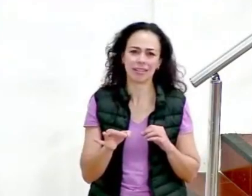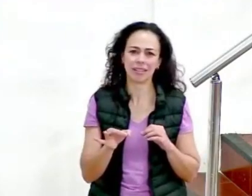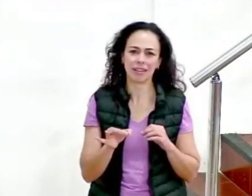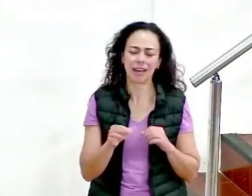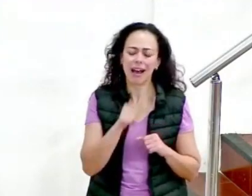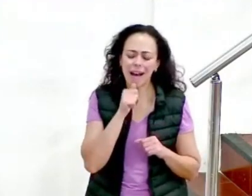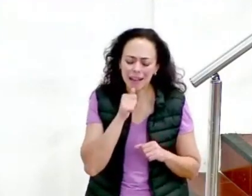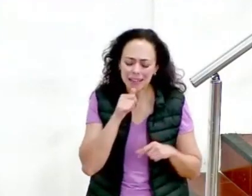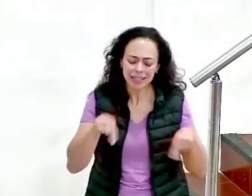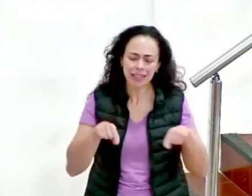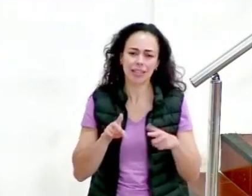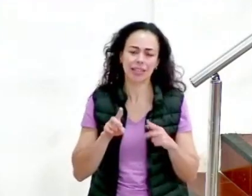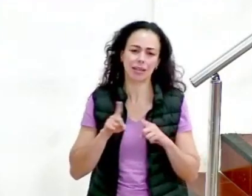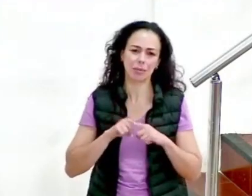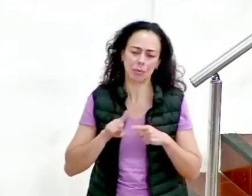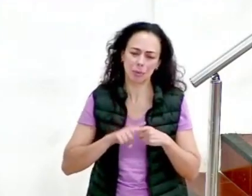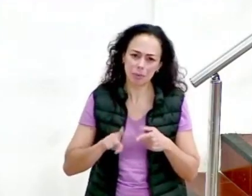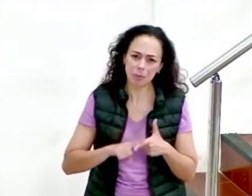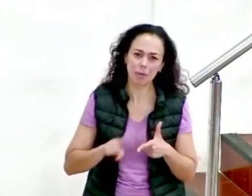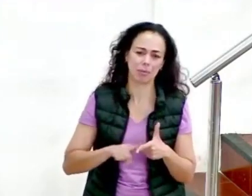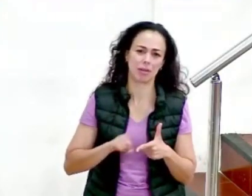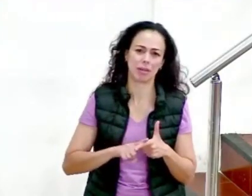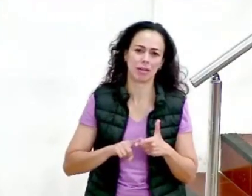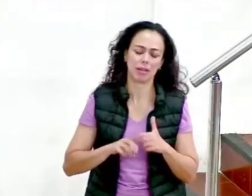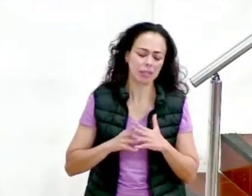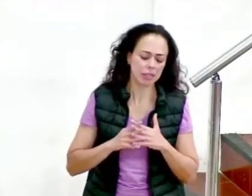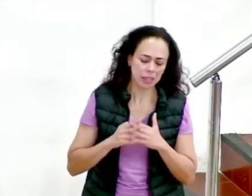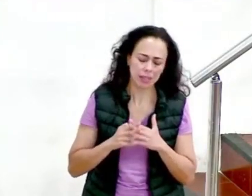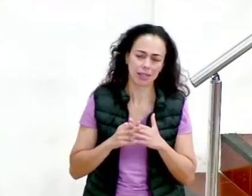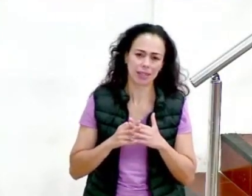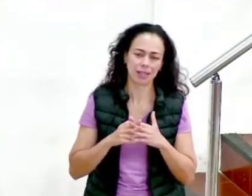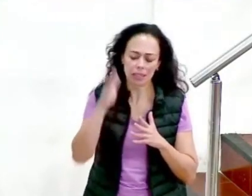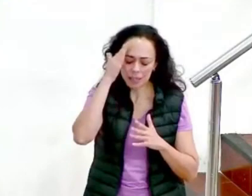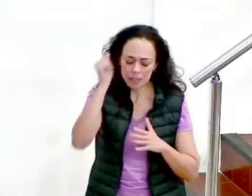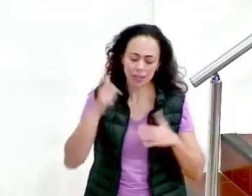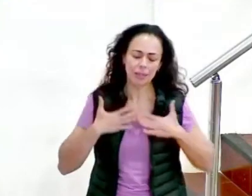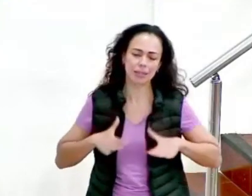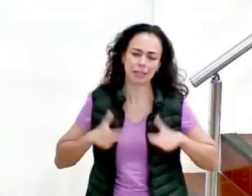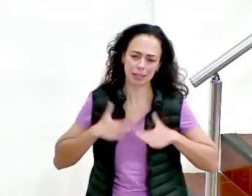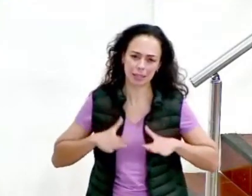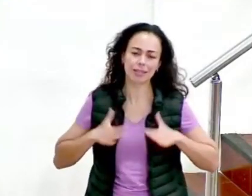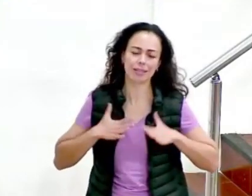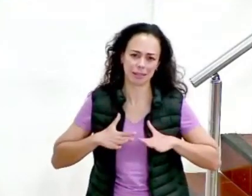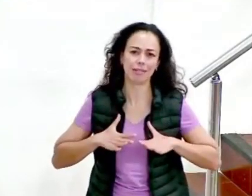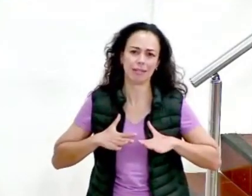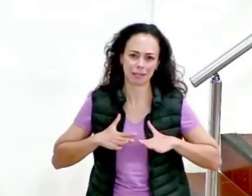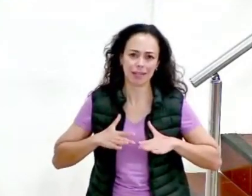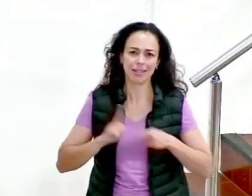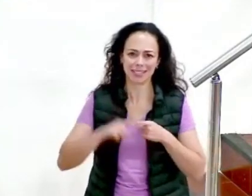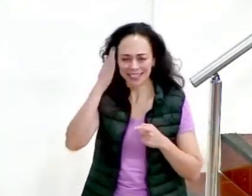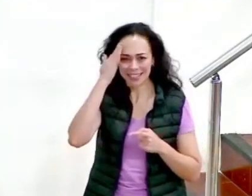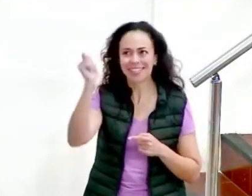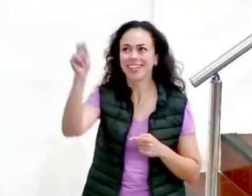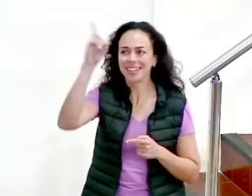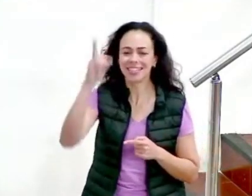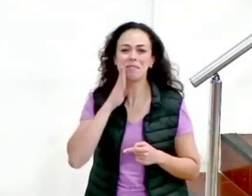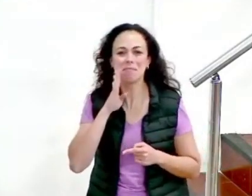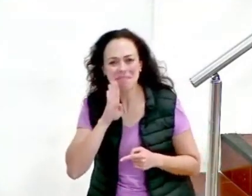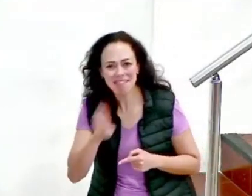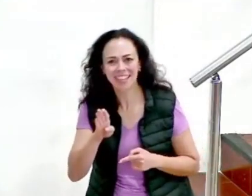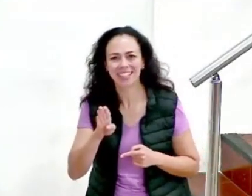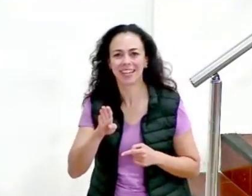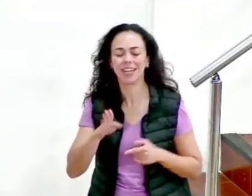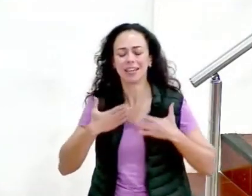descansados em tudo aquilo que Deus é e faz, sendo Ele o Deus da promessa